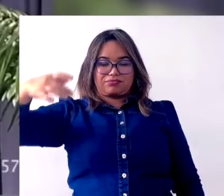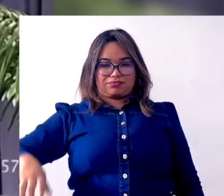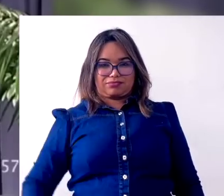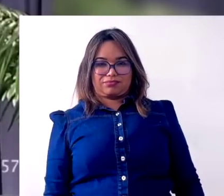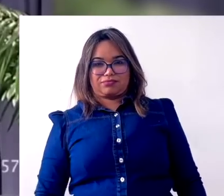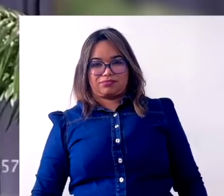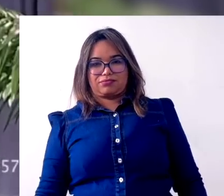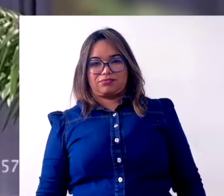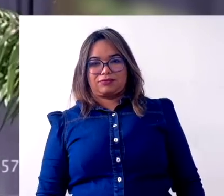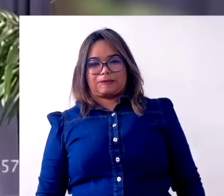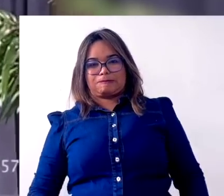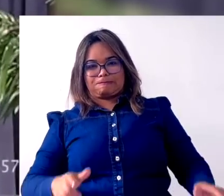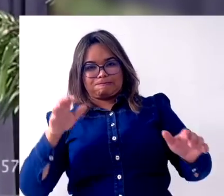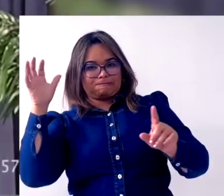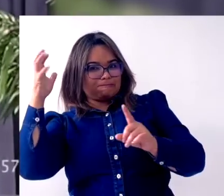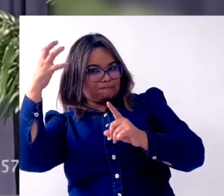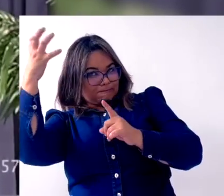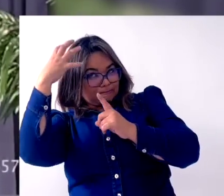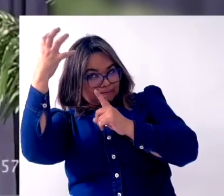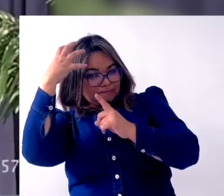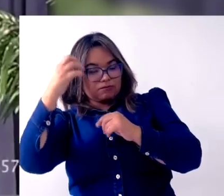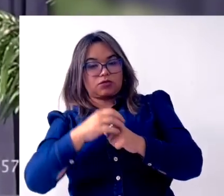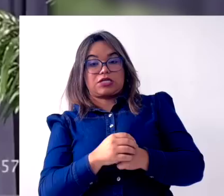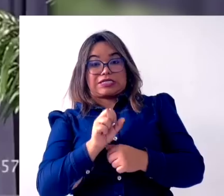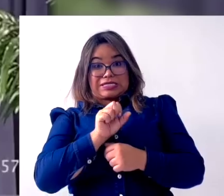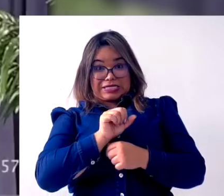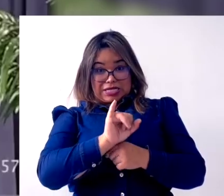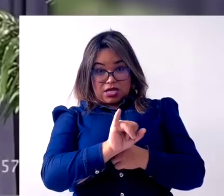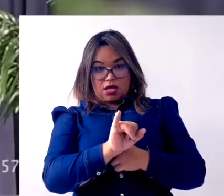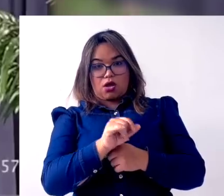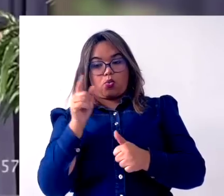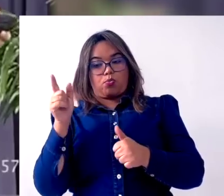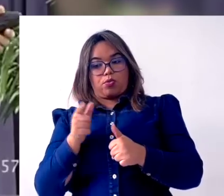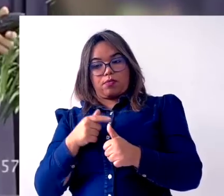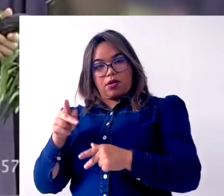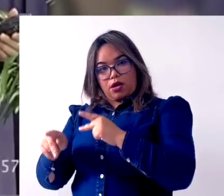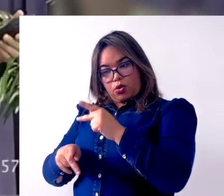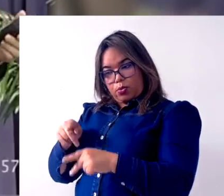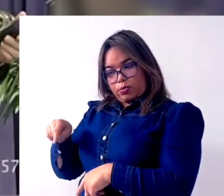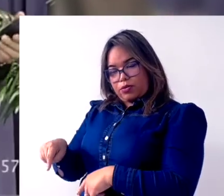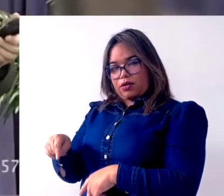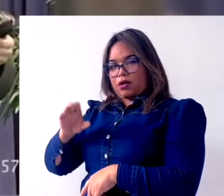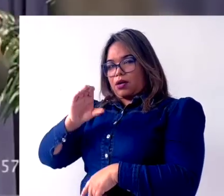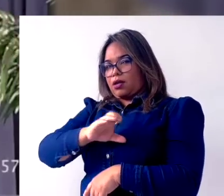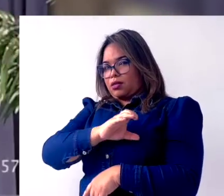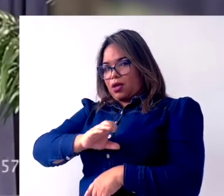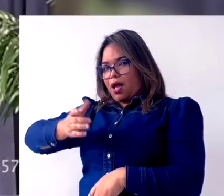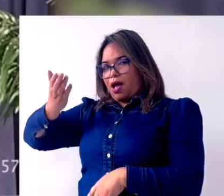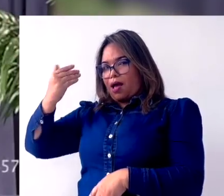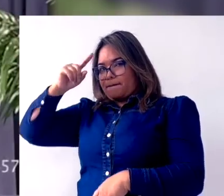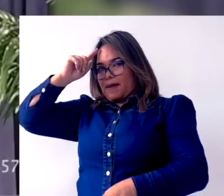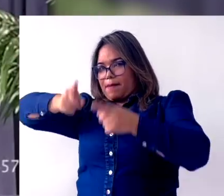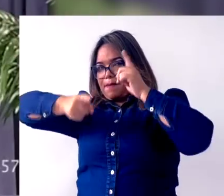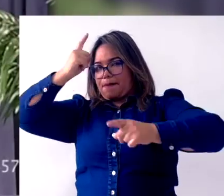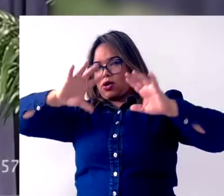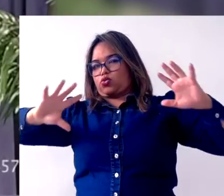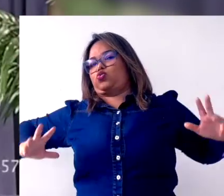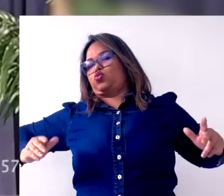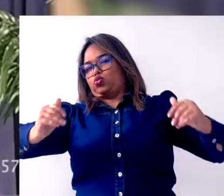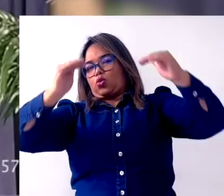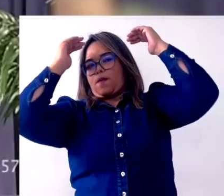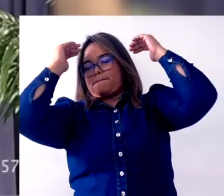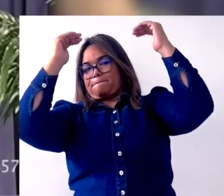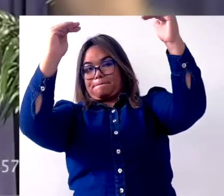Então, se a primeira besta tem regra ou regras e diz que este é o padrão que eu quero implementar, e